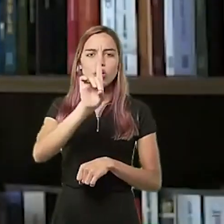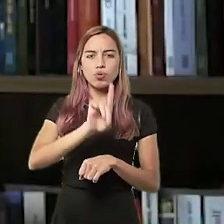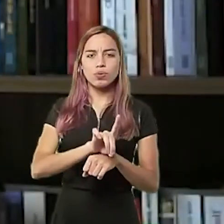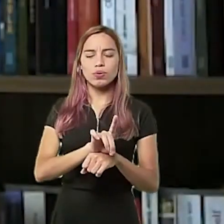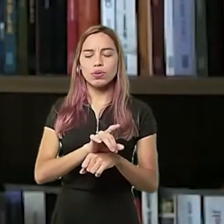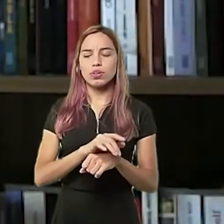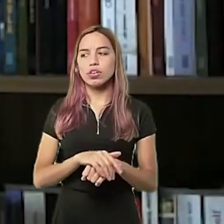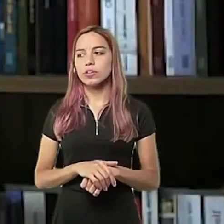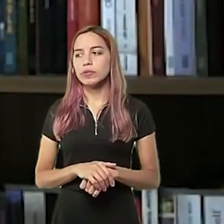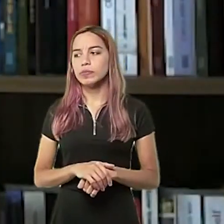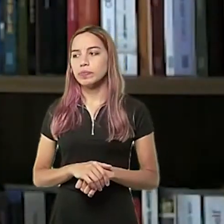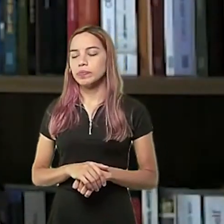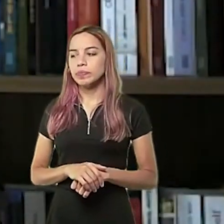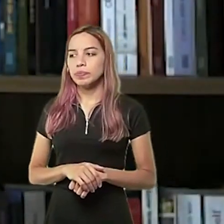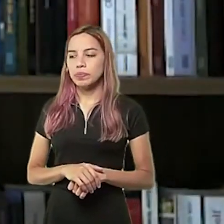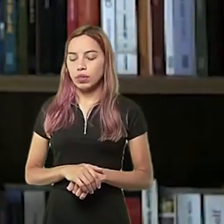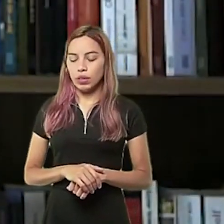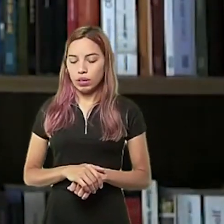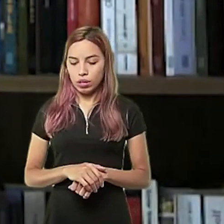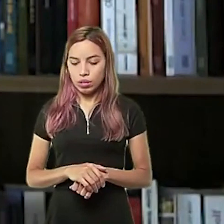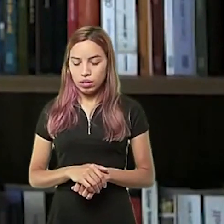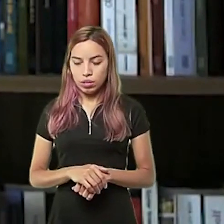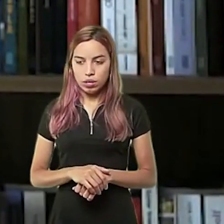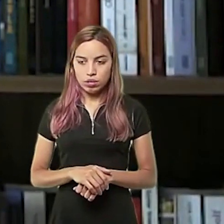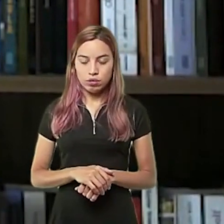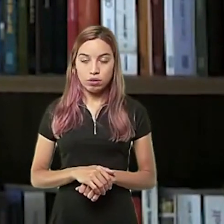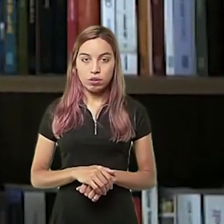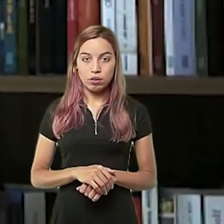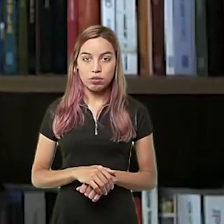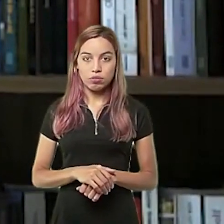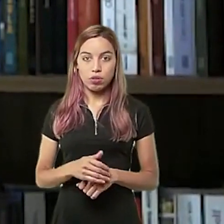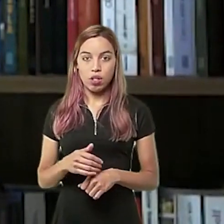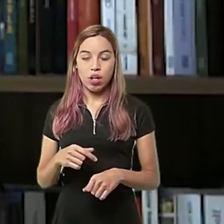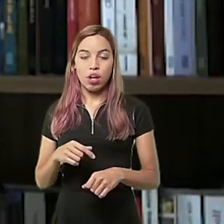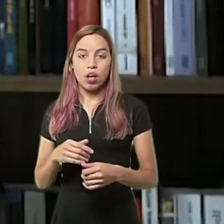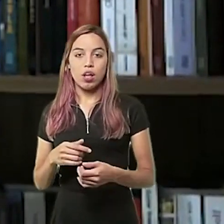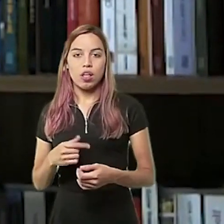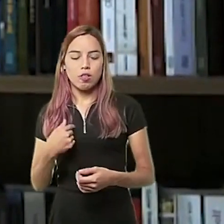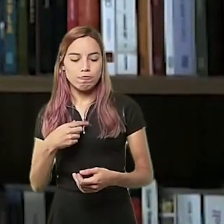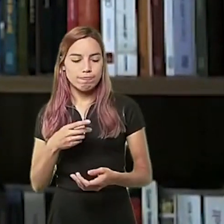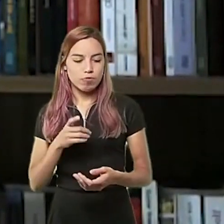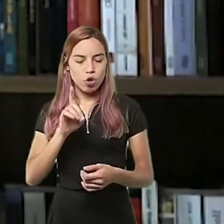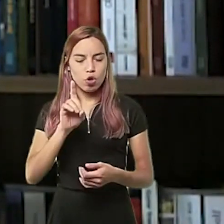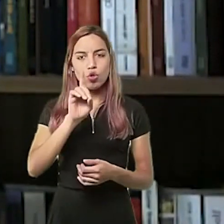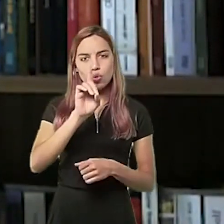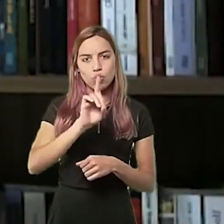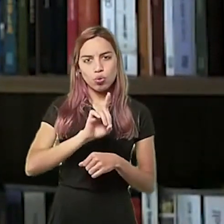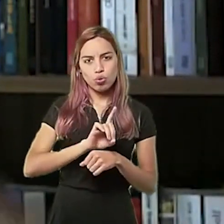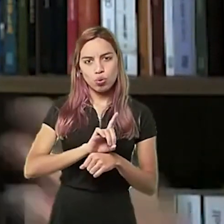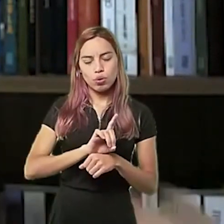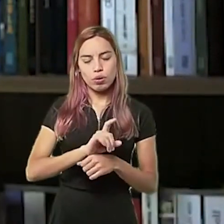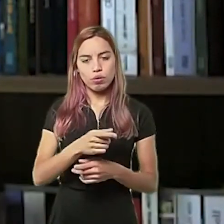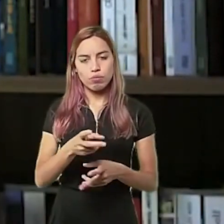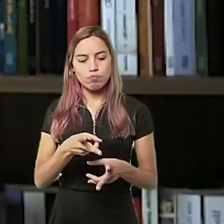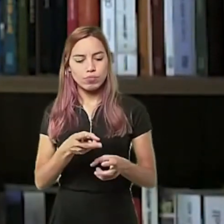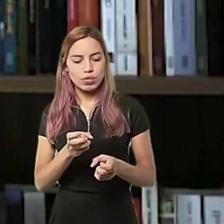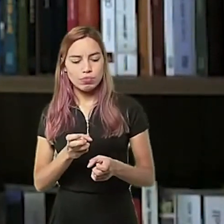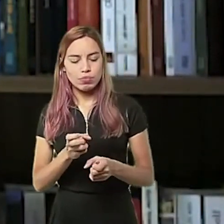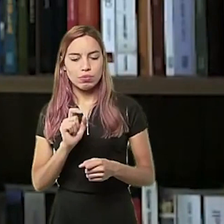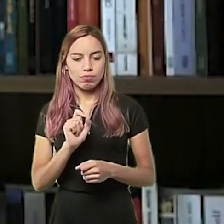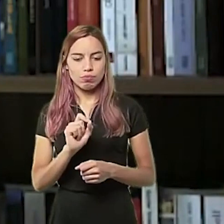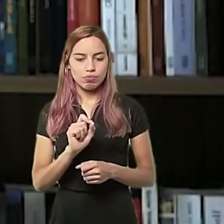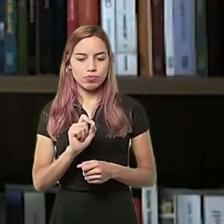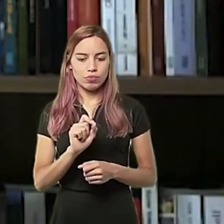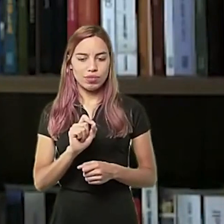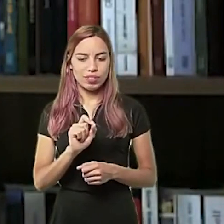ao trabalho que foi feito. Mas no meio do doutorado, eu tive um momento de saturação